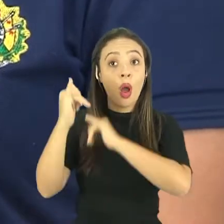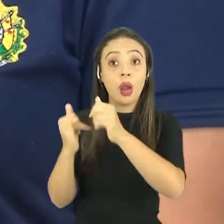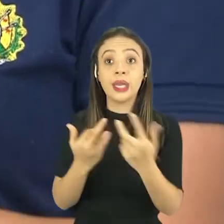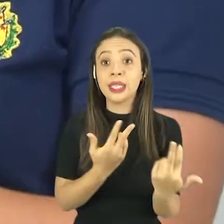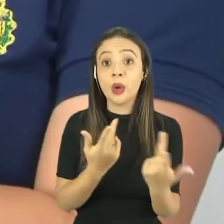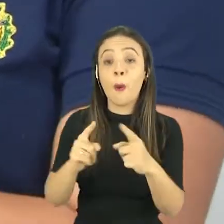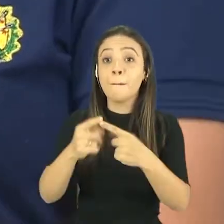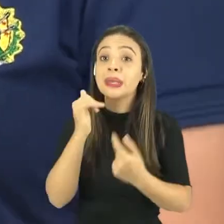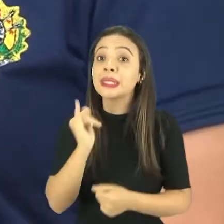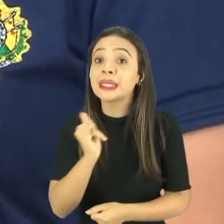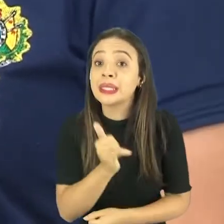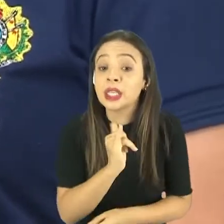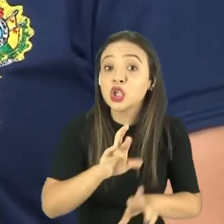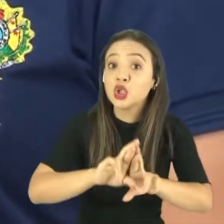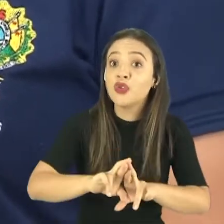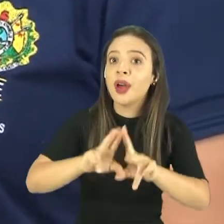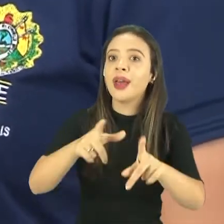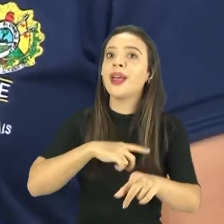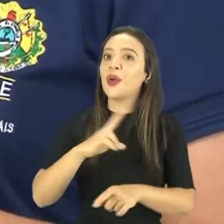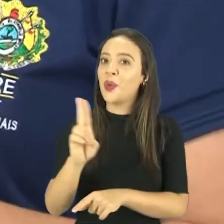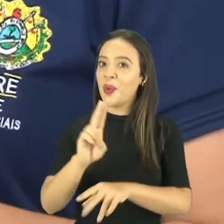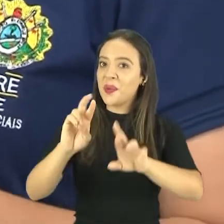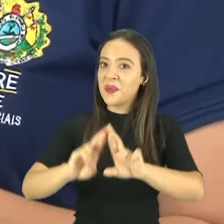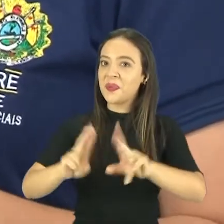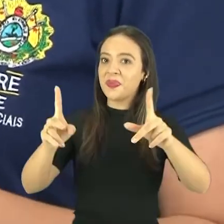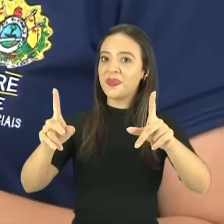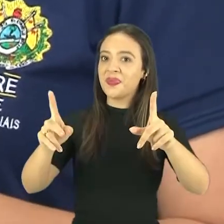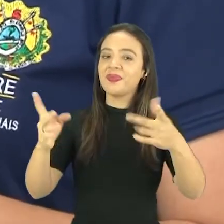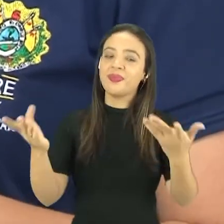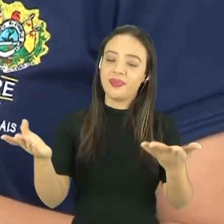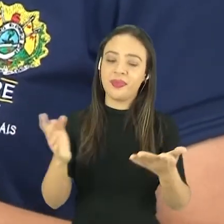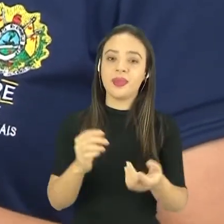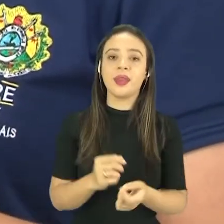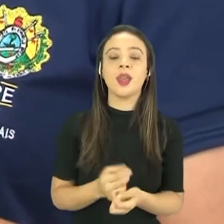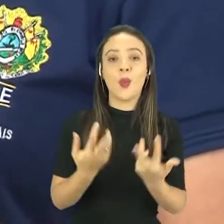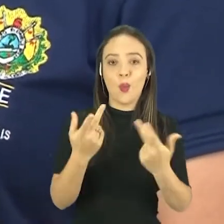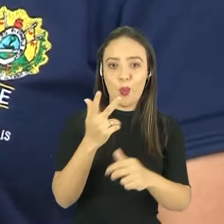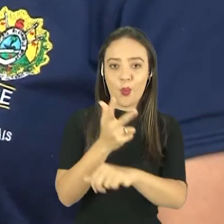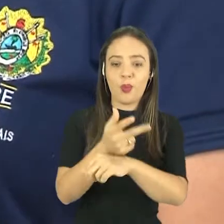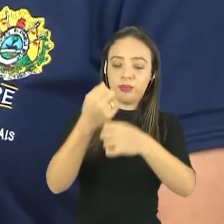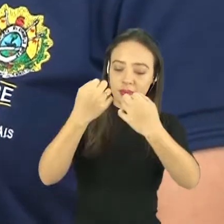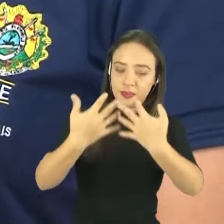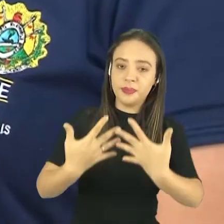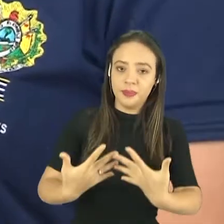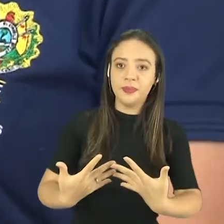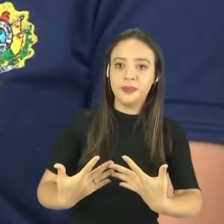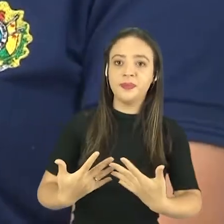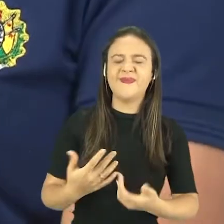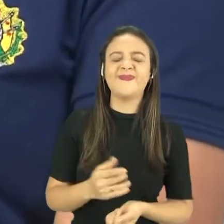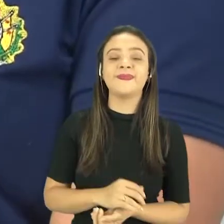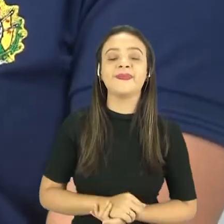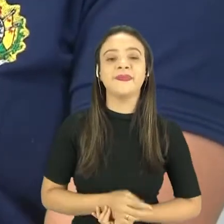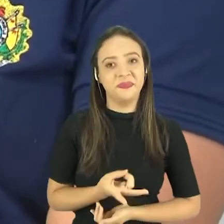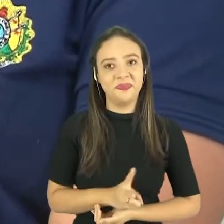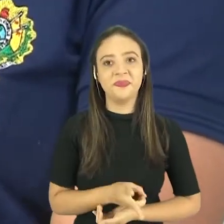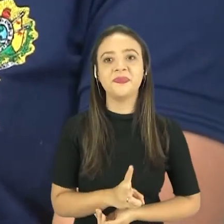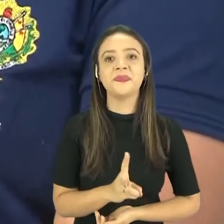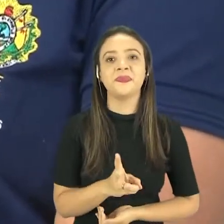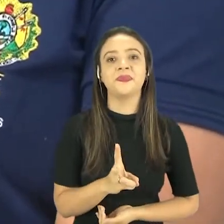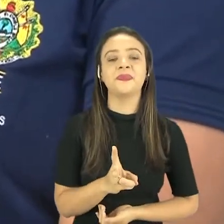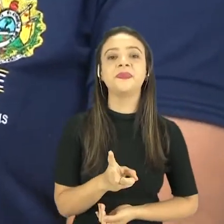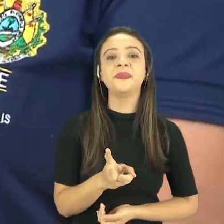forma diferente e cada um recebe um nome, porque depende da região, como nós vimos aí no vídeo, tá bom? Vocês puderam ver. Vamos lá, continuando,